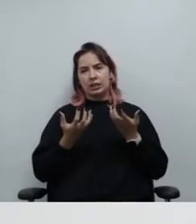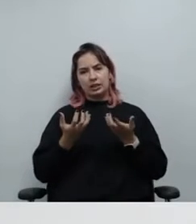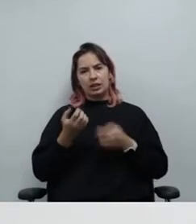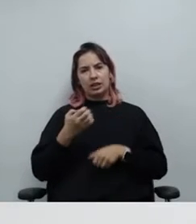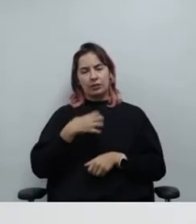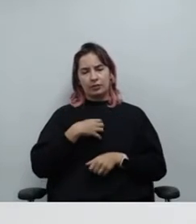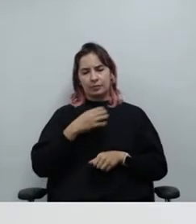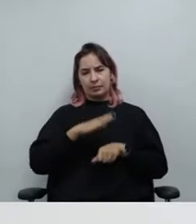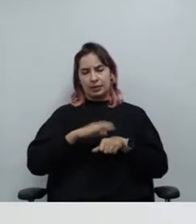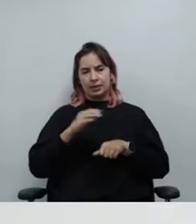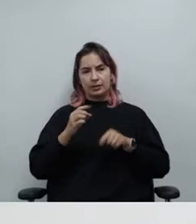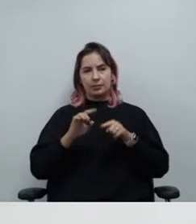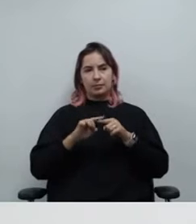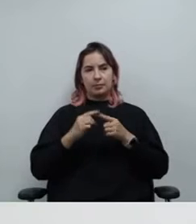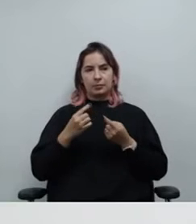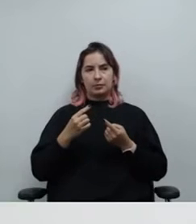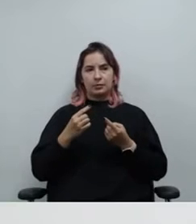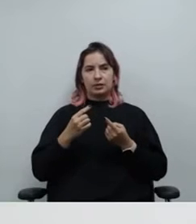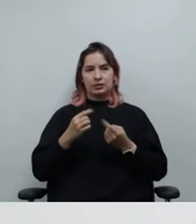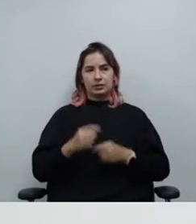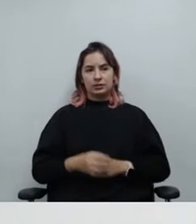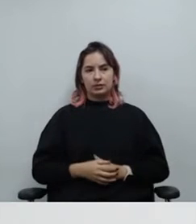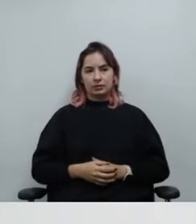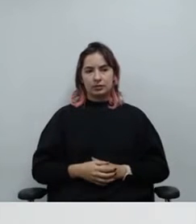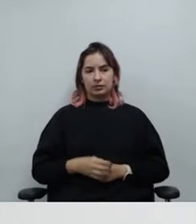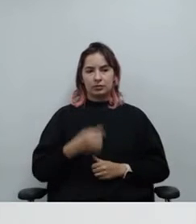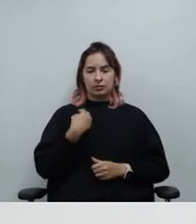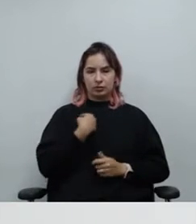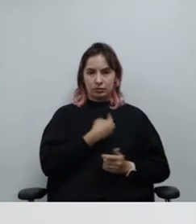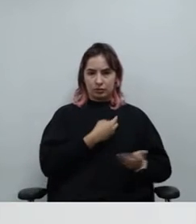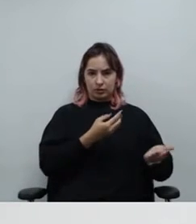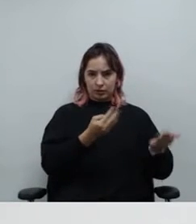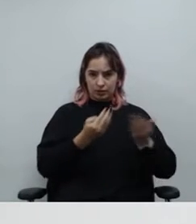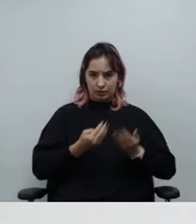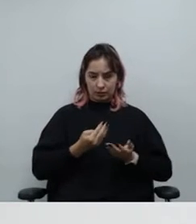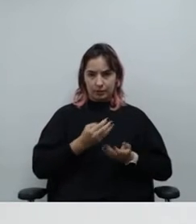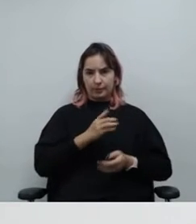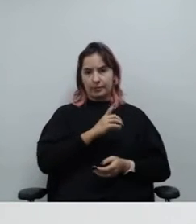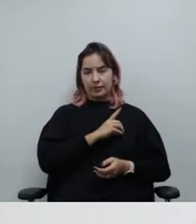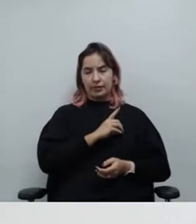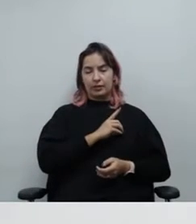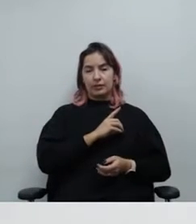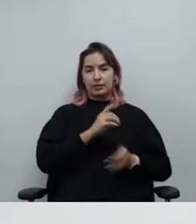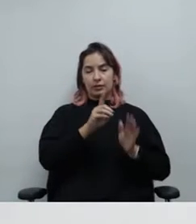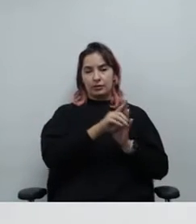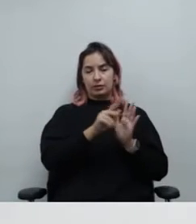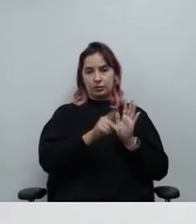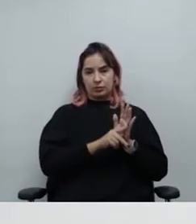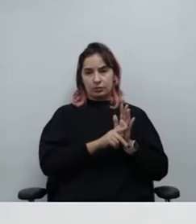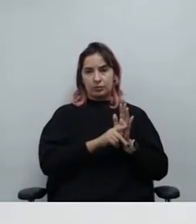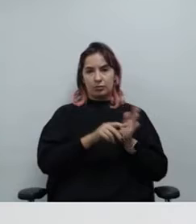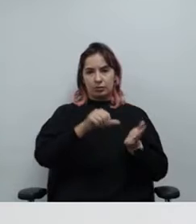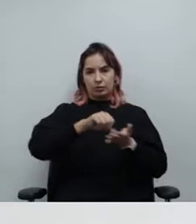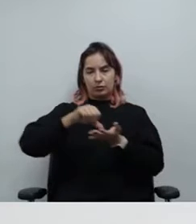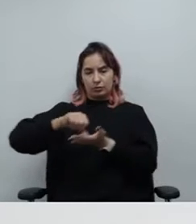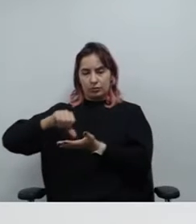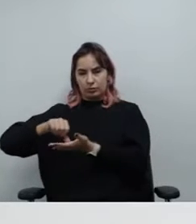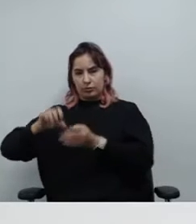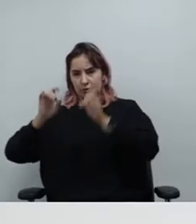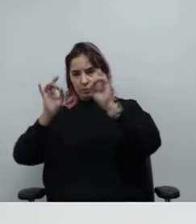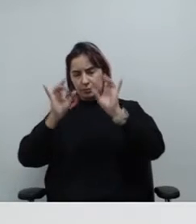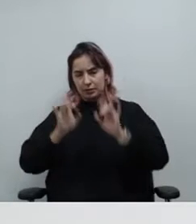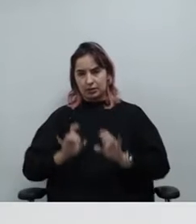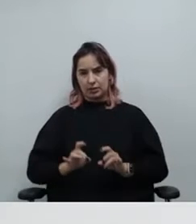quer prestigiar todas as inscrições, e com isso a gente já recebe aqui a Defensora Pública coordenadora do Núcleo Especializado Cidadania e Direitos